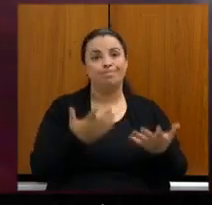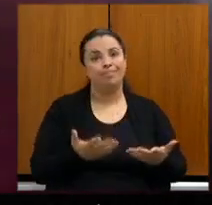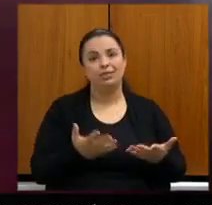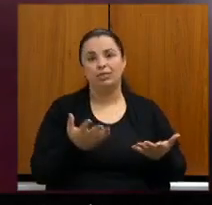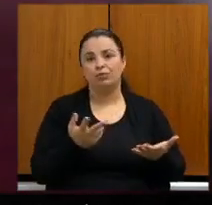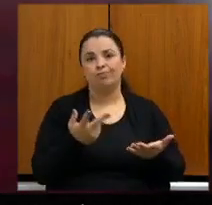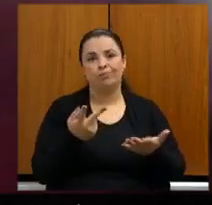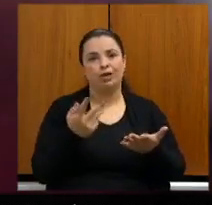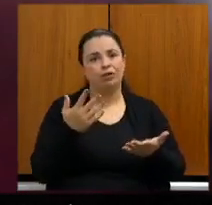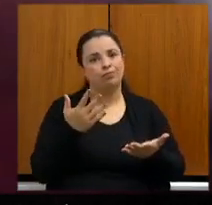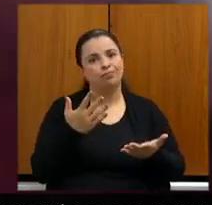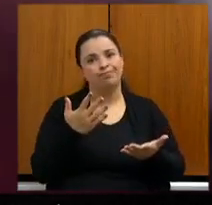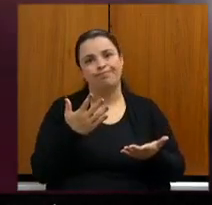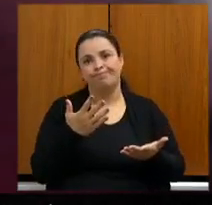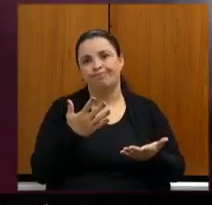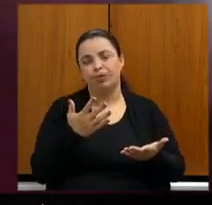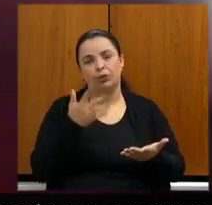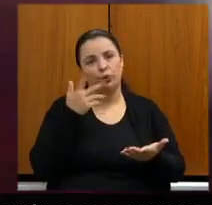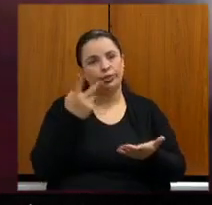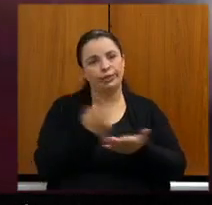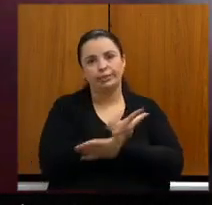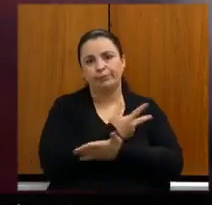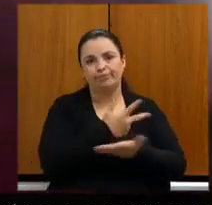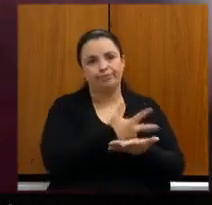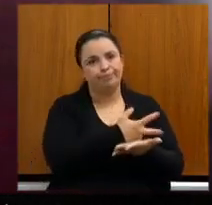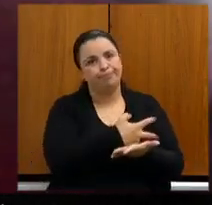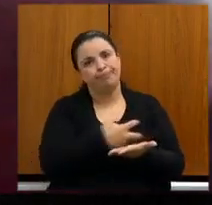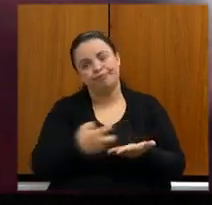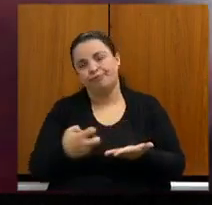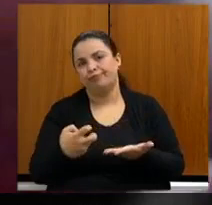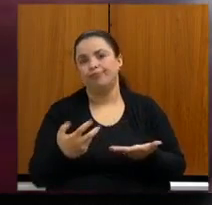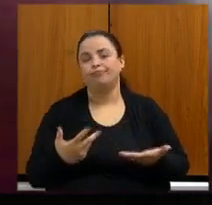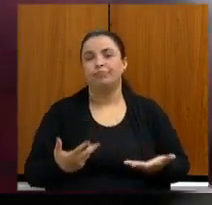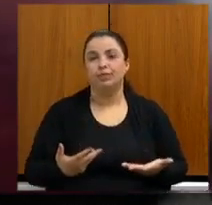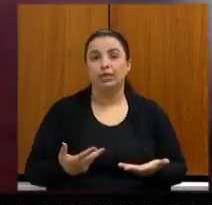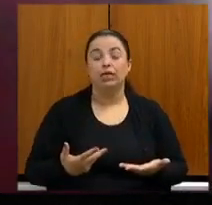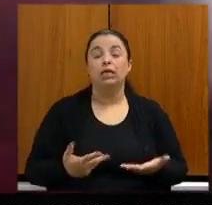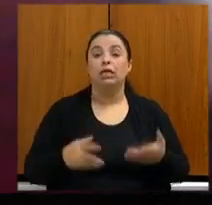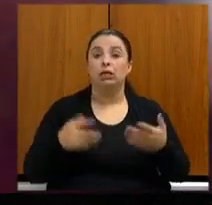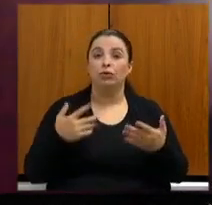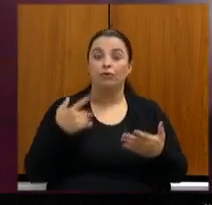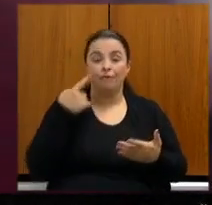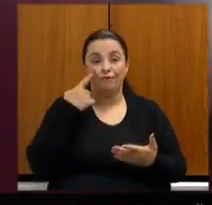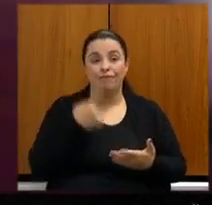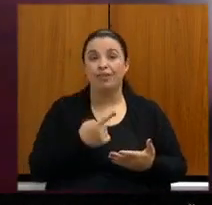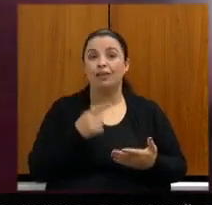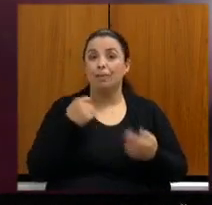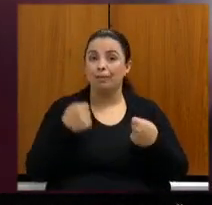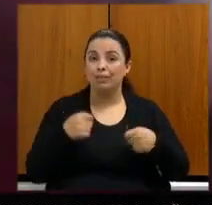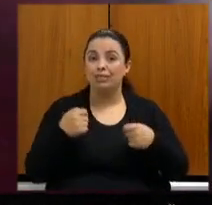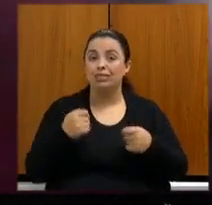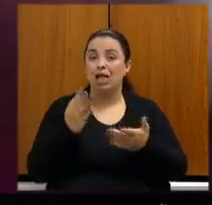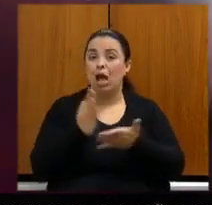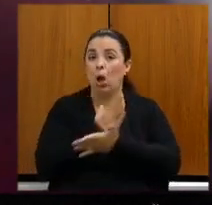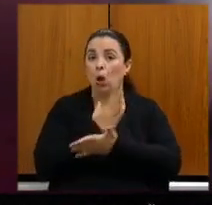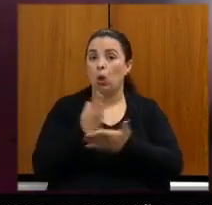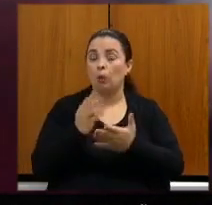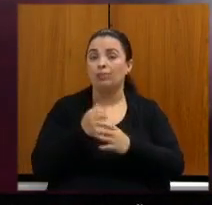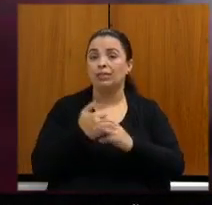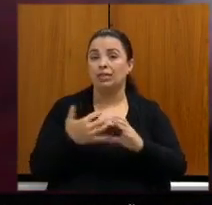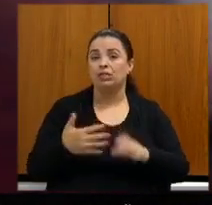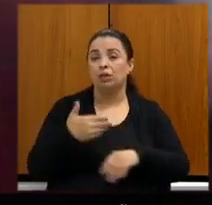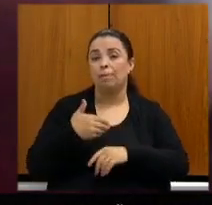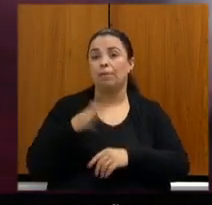então a gente vê que é é preciso melhorar em alguns aspectos para que a gente possa